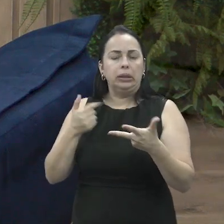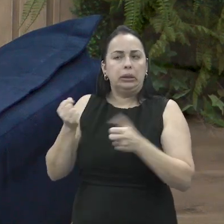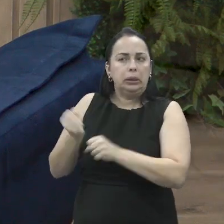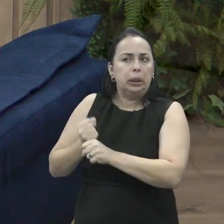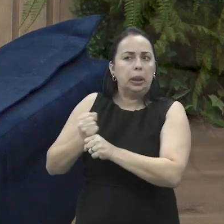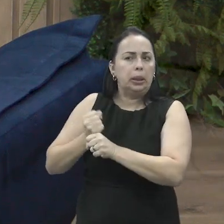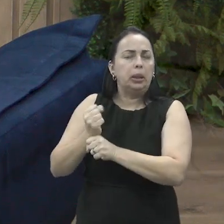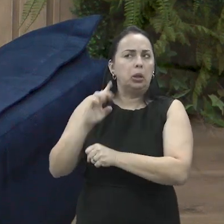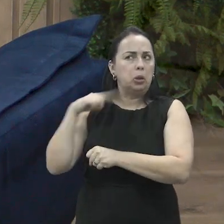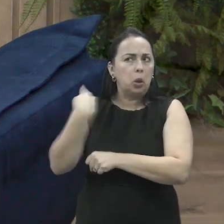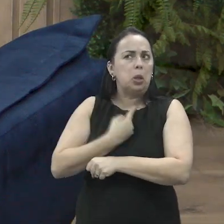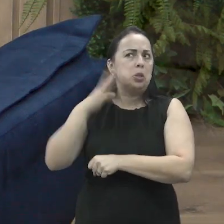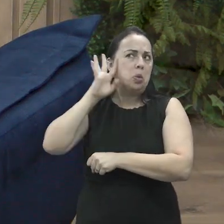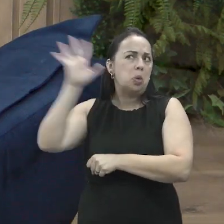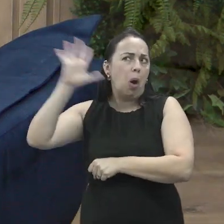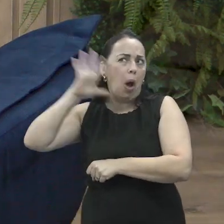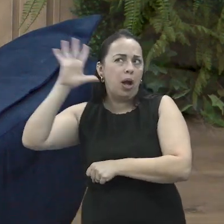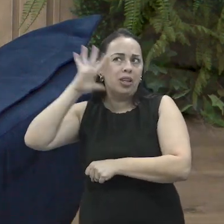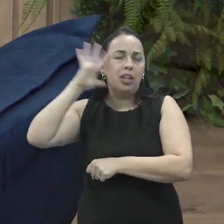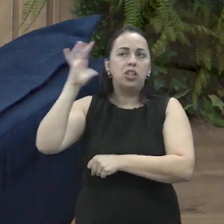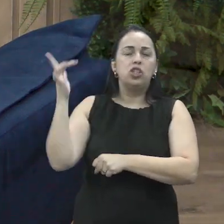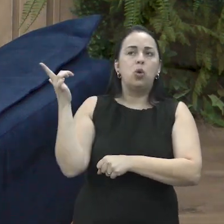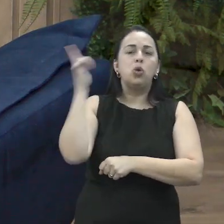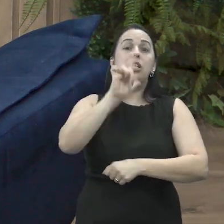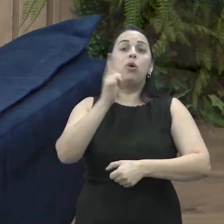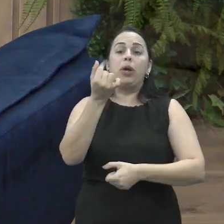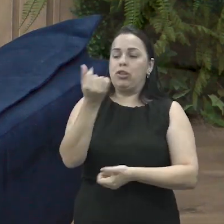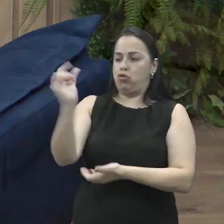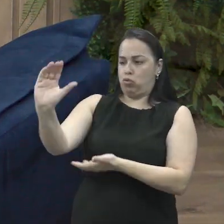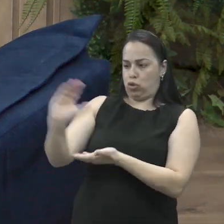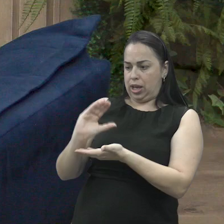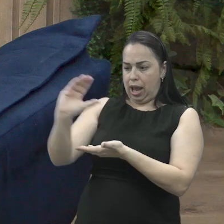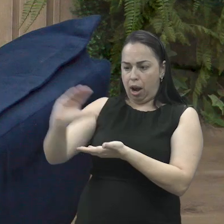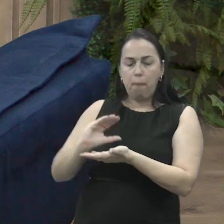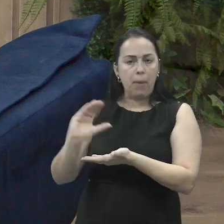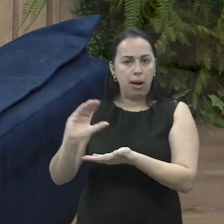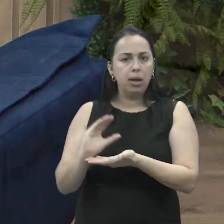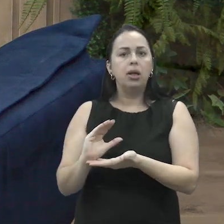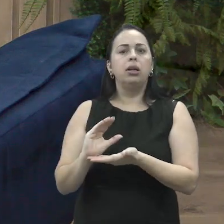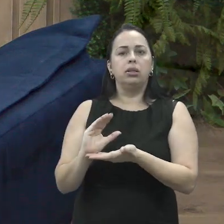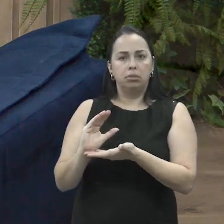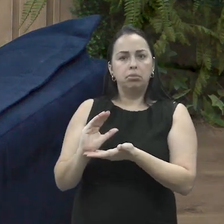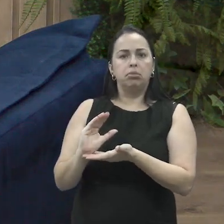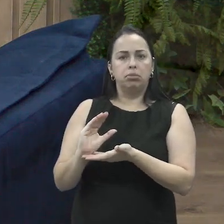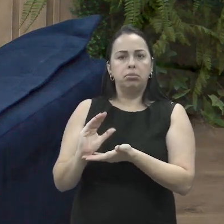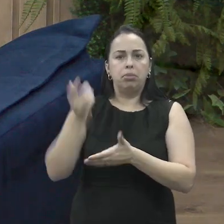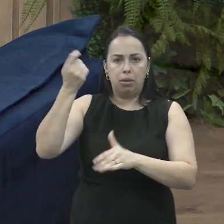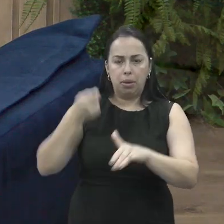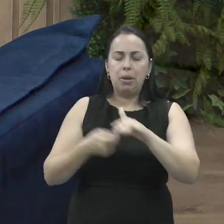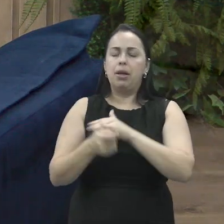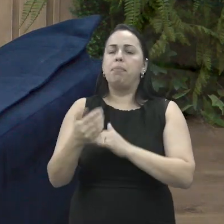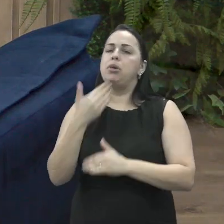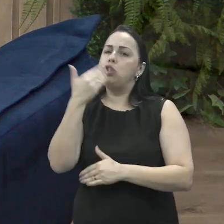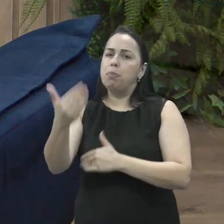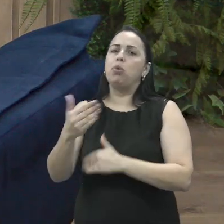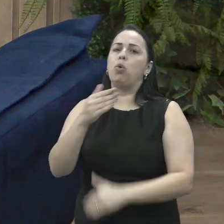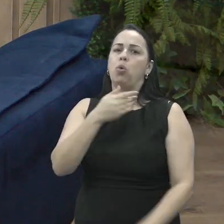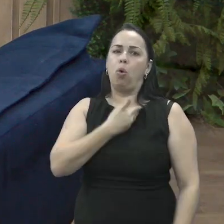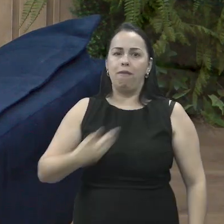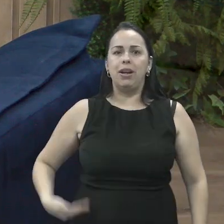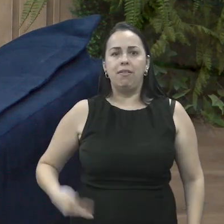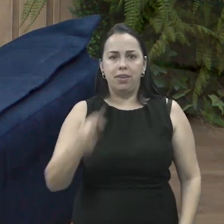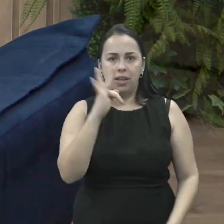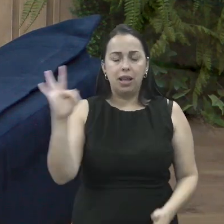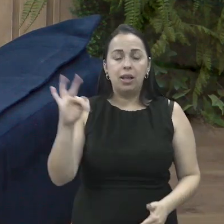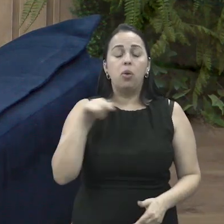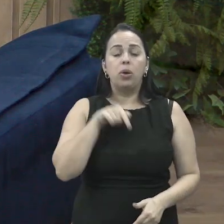já de anos, que assim é um sonho nosso, se a gente conseguir juntar recurso, buscar até questão de governo federal,